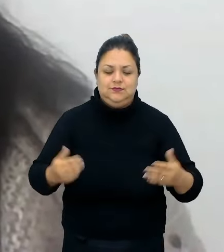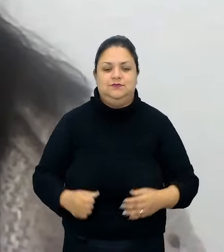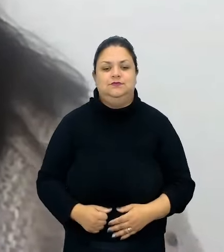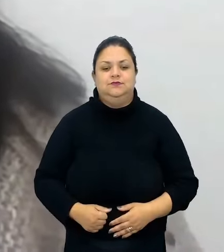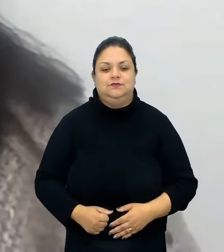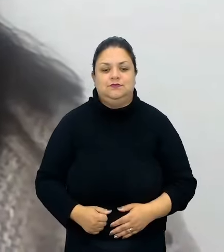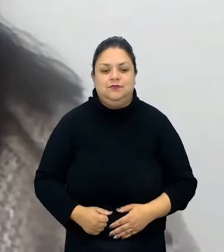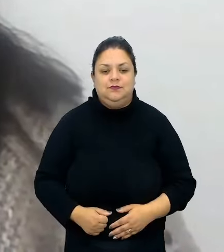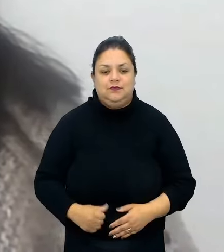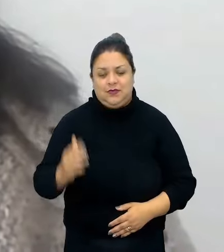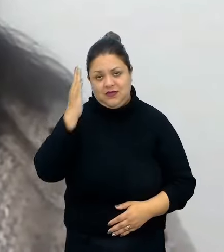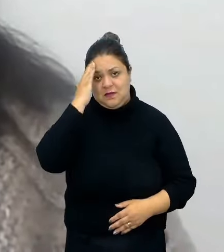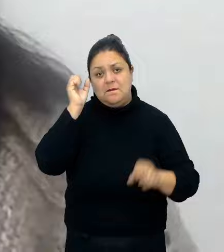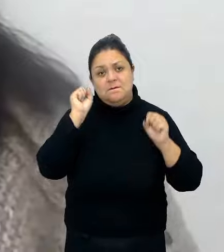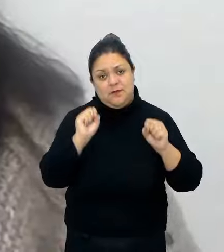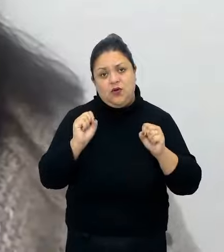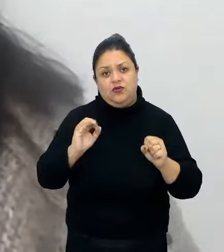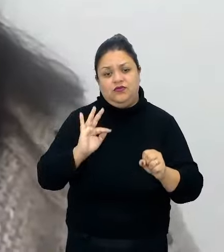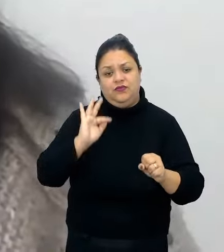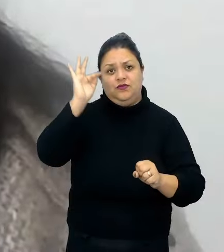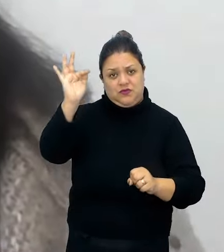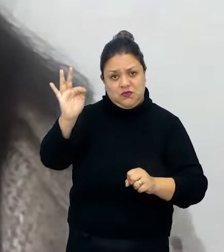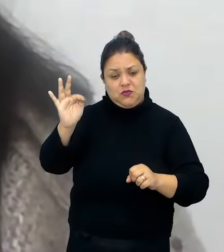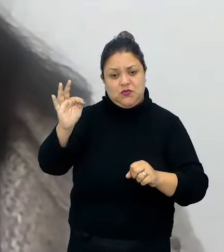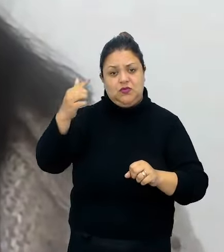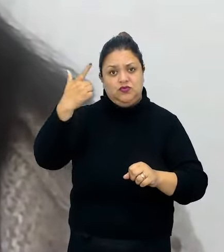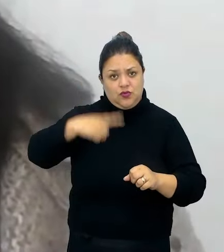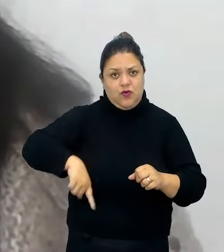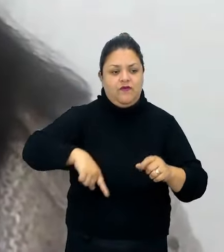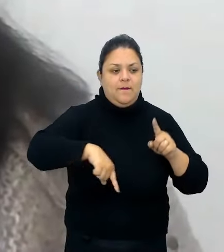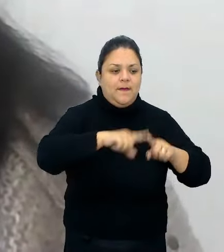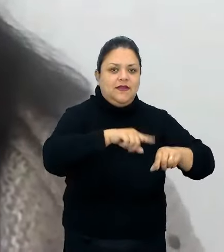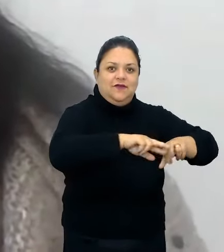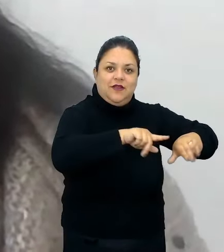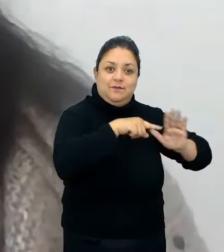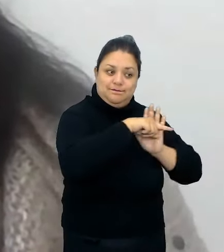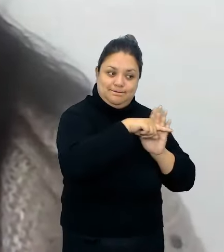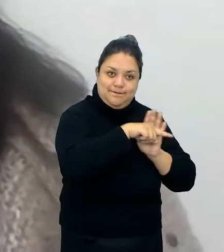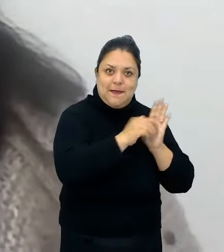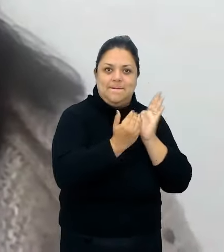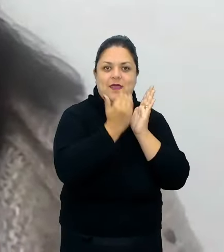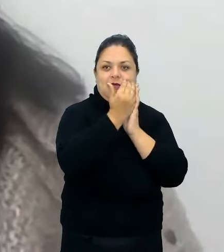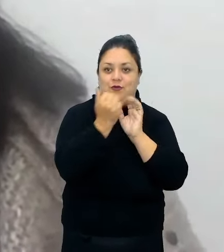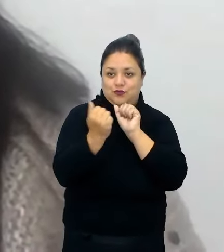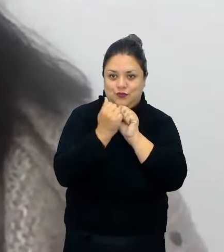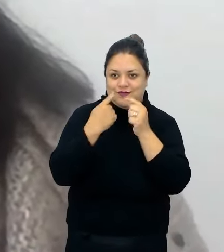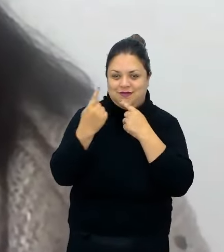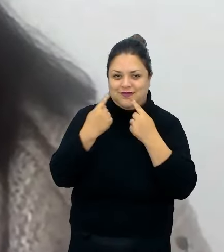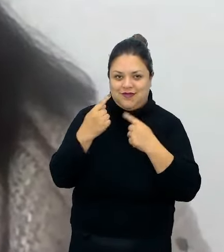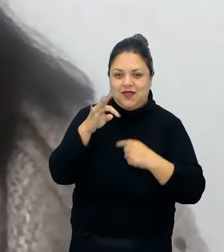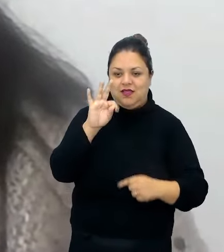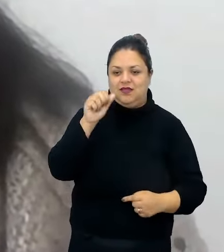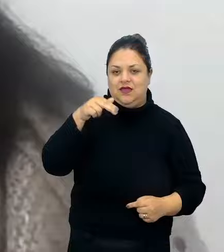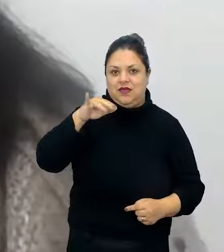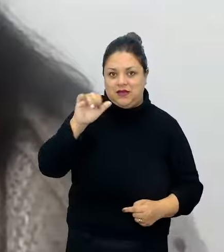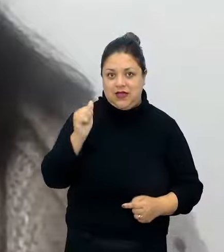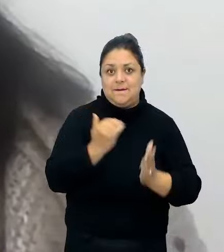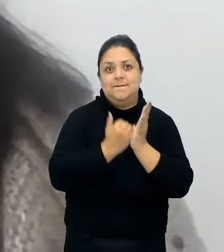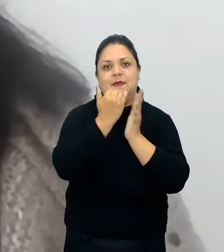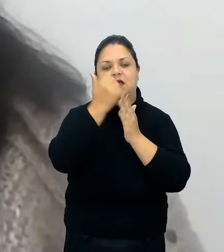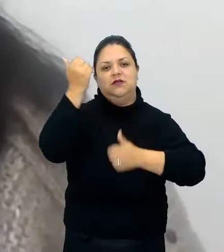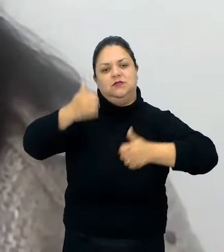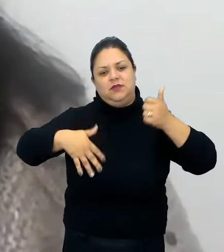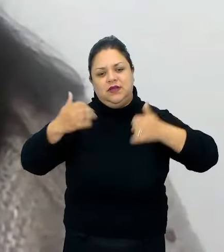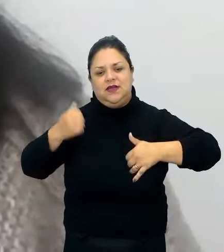Eu acho que futuramente posso ver alguns materiais de ver com a Tânia, né, para poder estar passando, e o que for